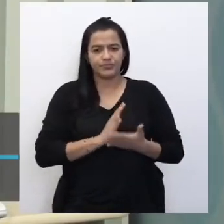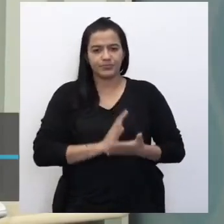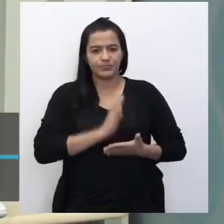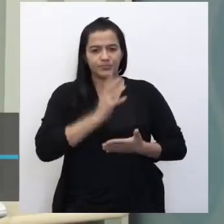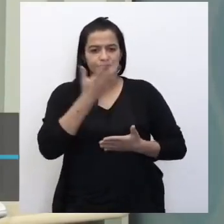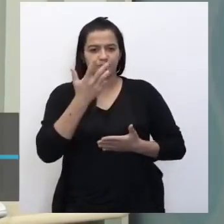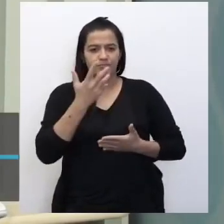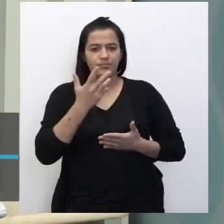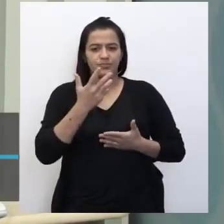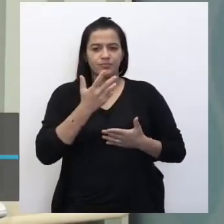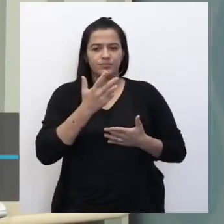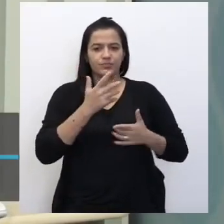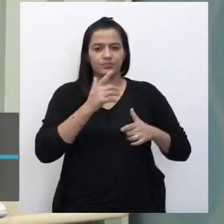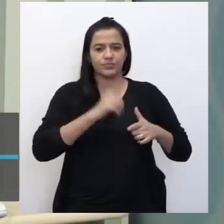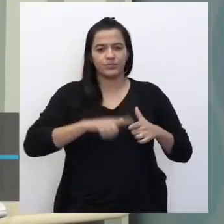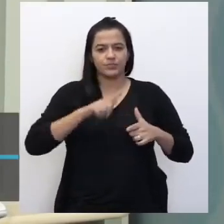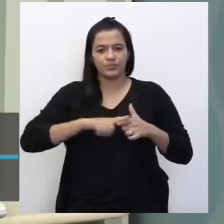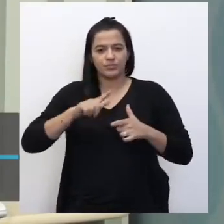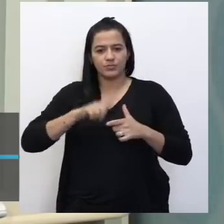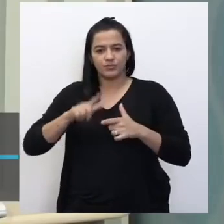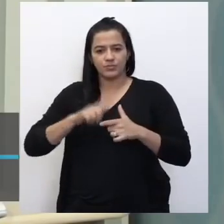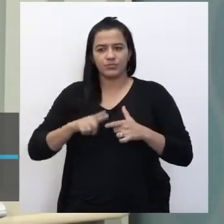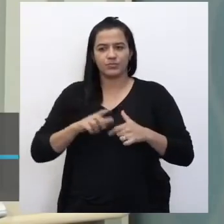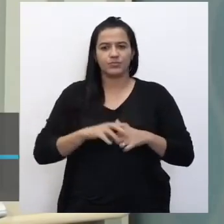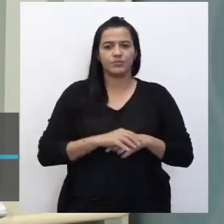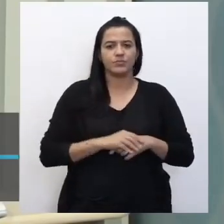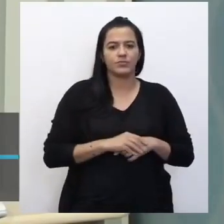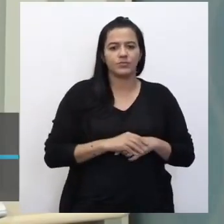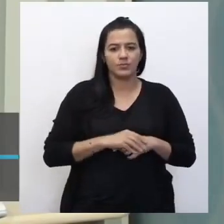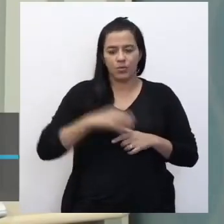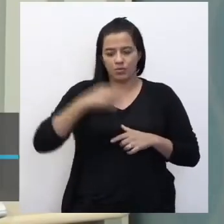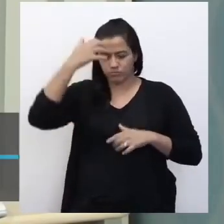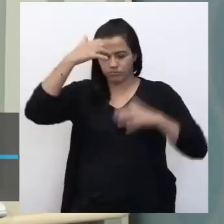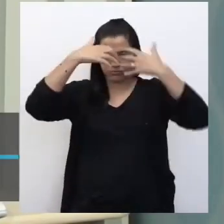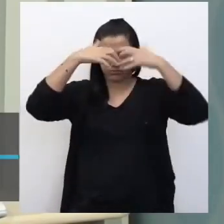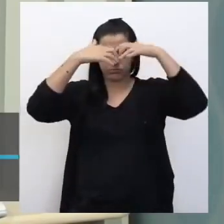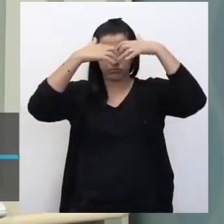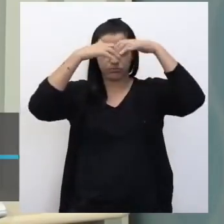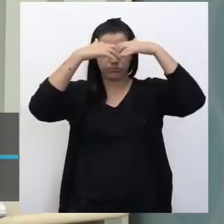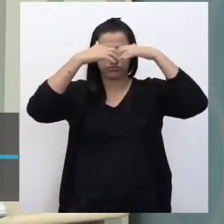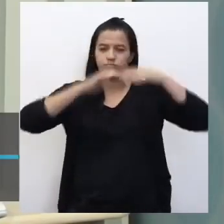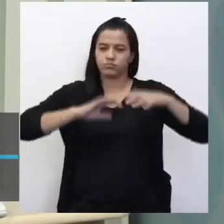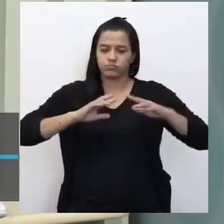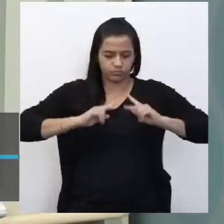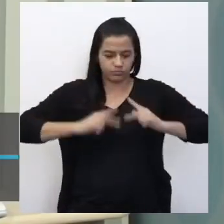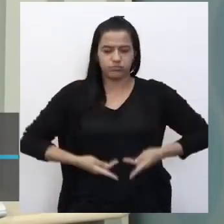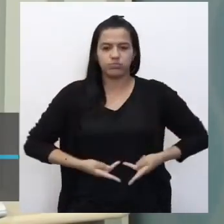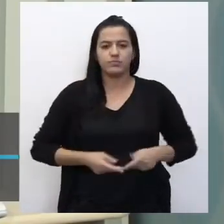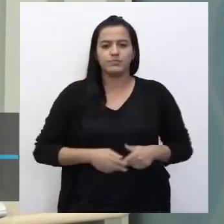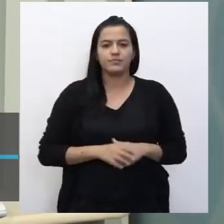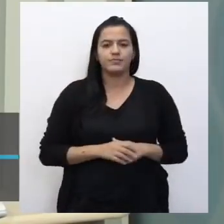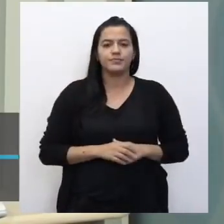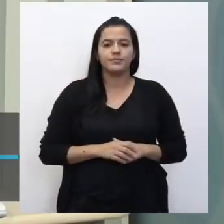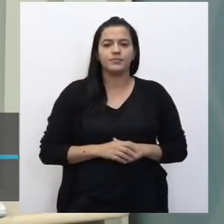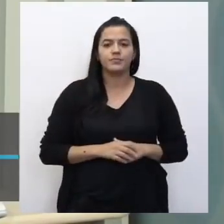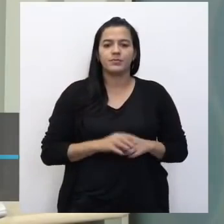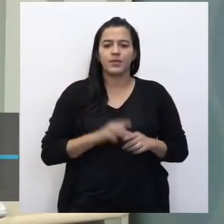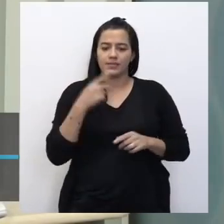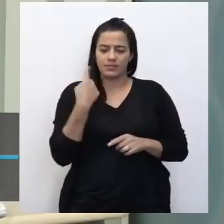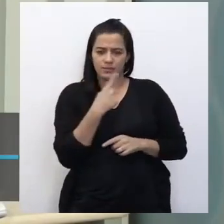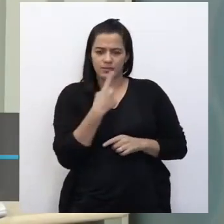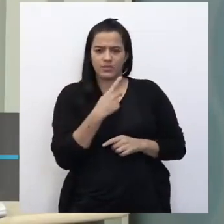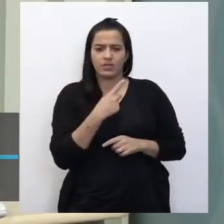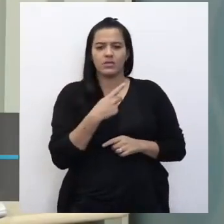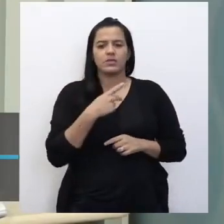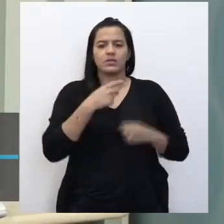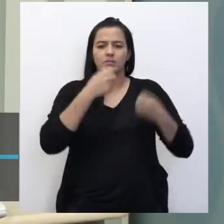eles centralizaram os seus estudos no cérebro humano. Mas o Lombroso, ele vai